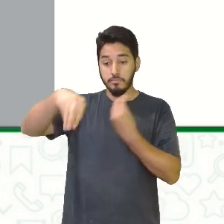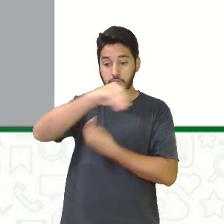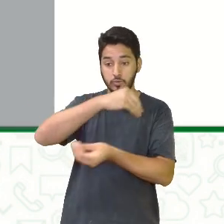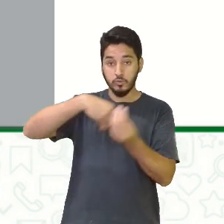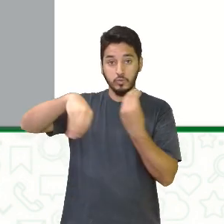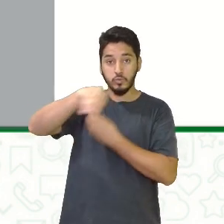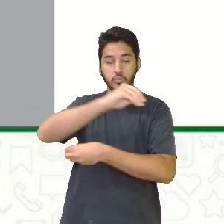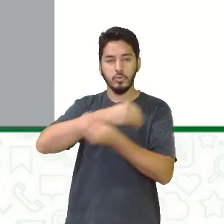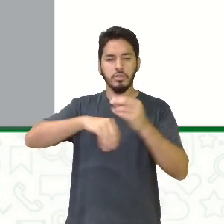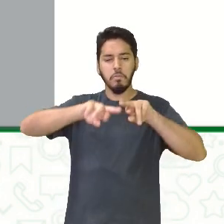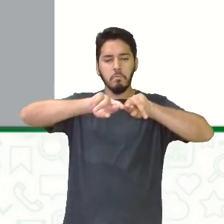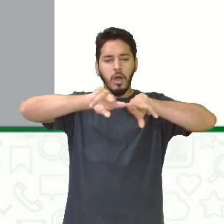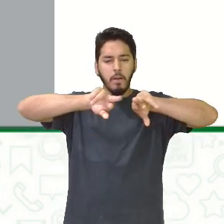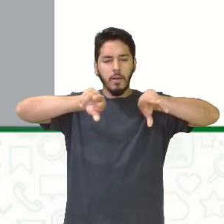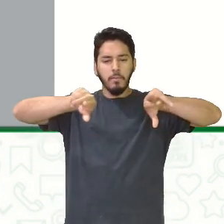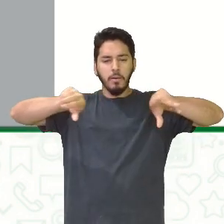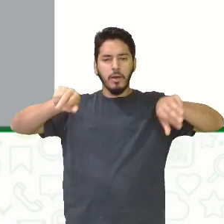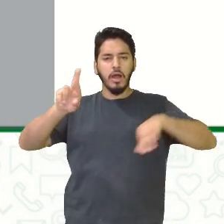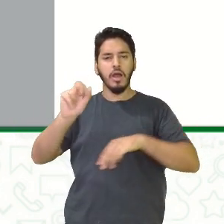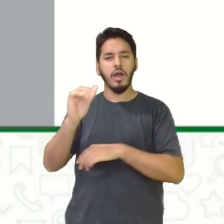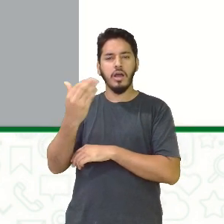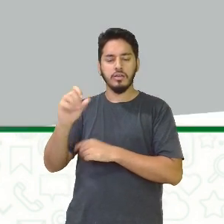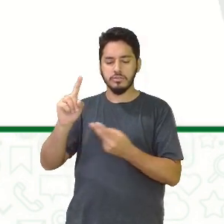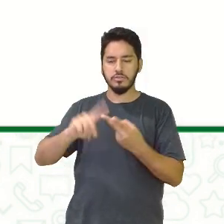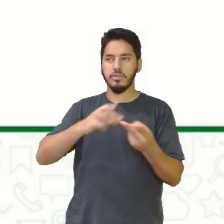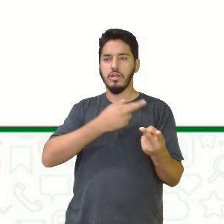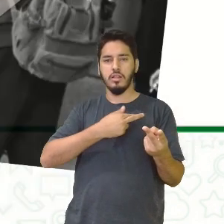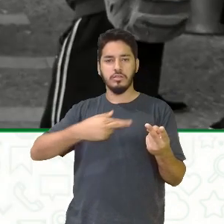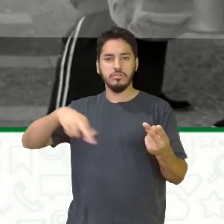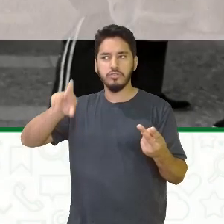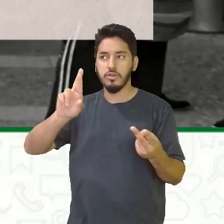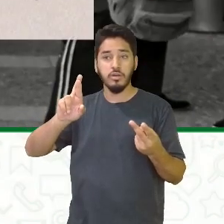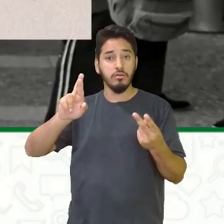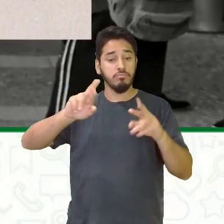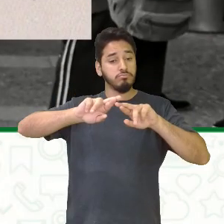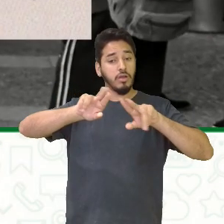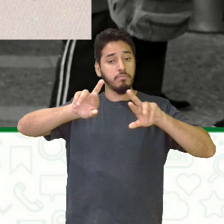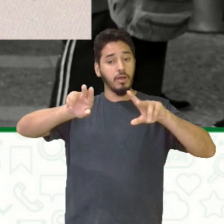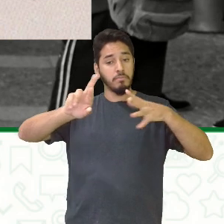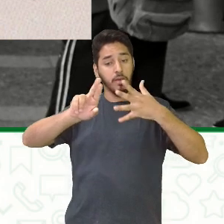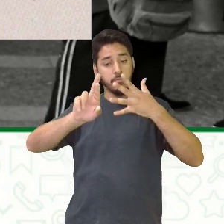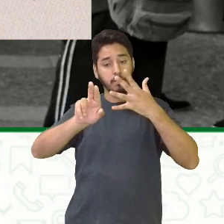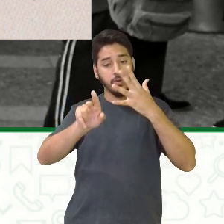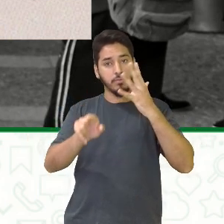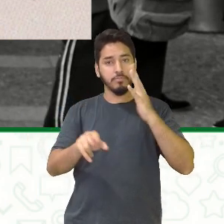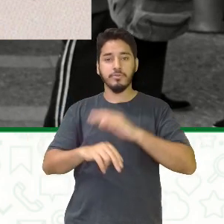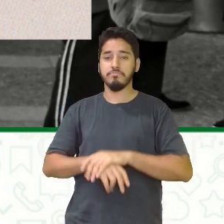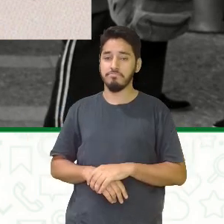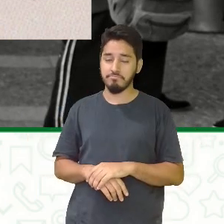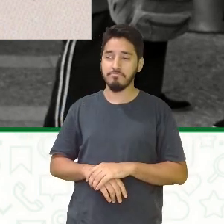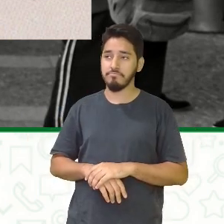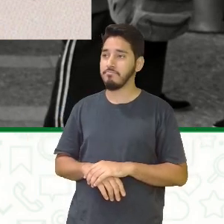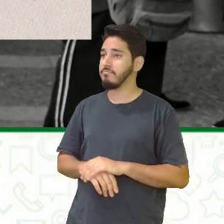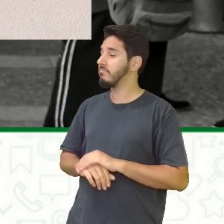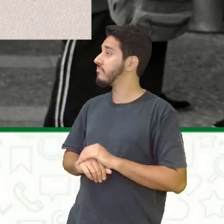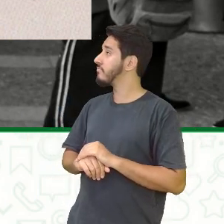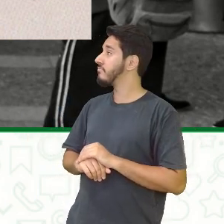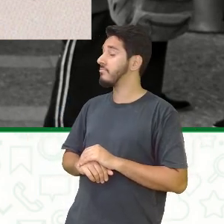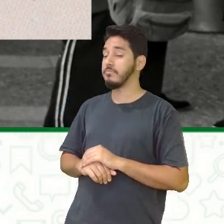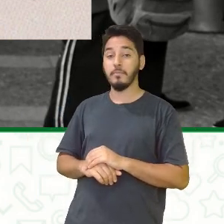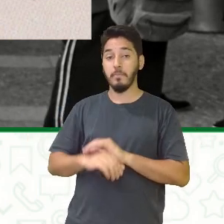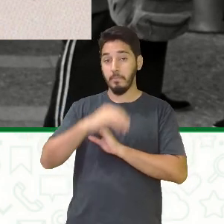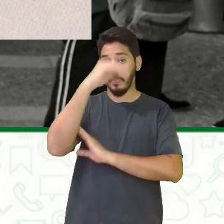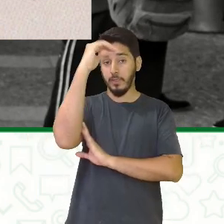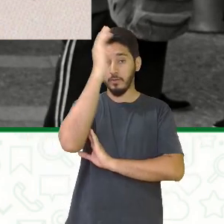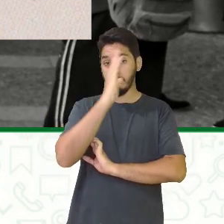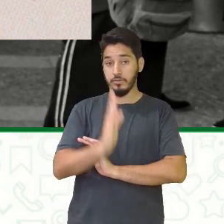mistura de etnias, raças, religiões, entre outros. Então, ó, no